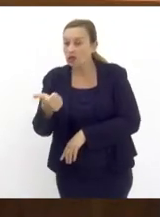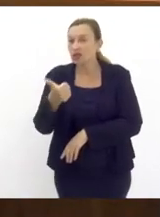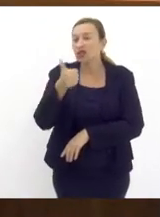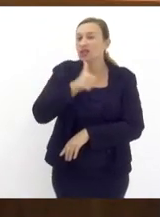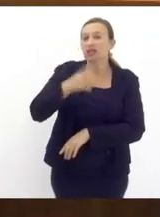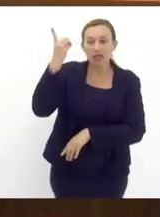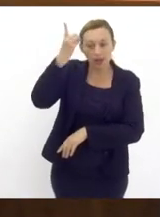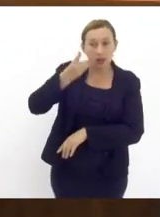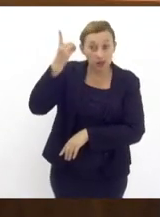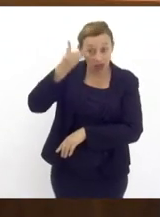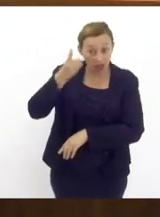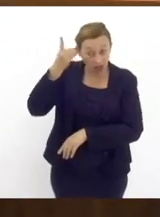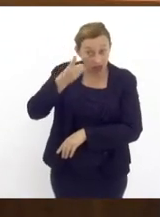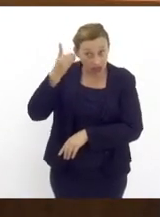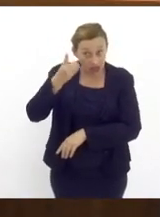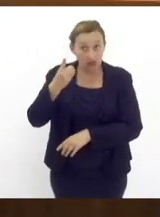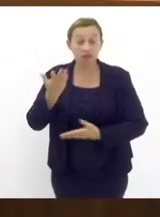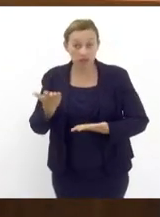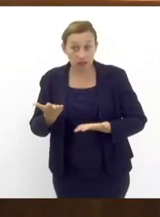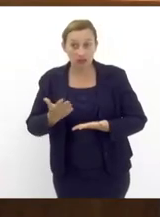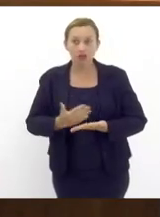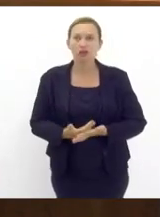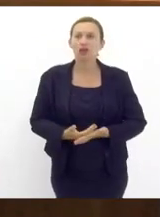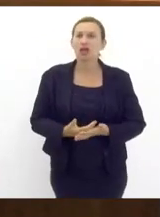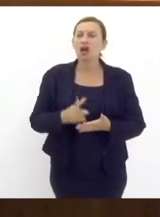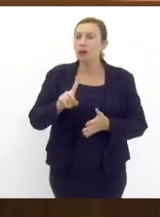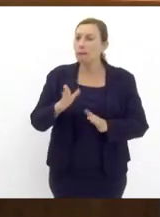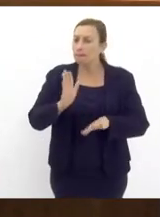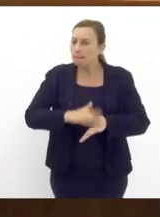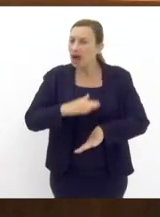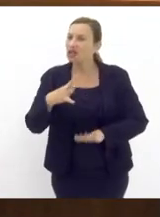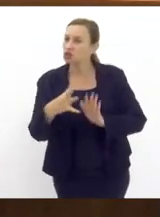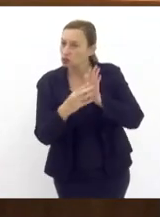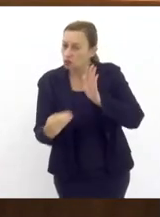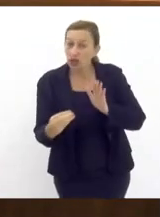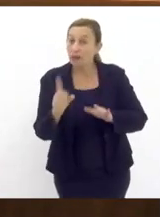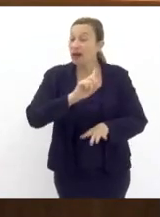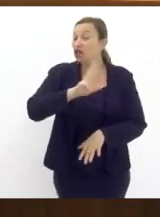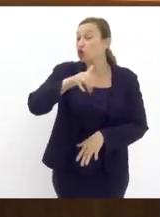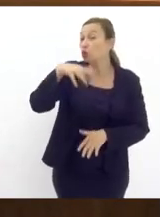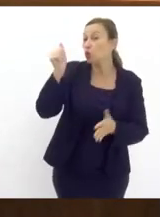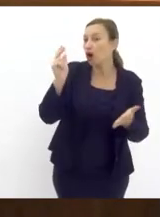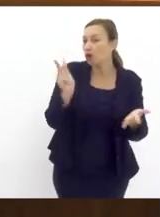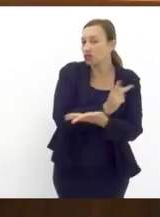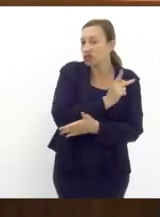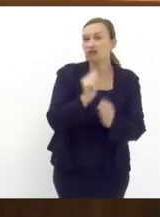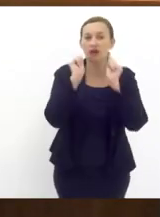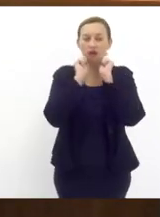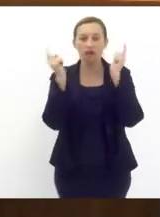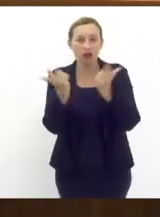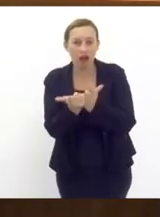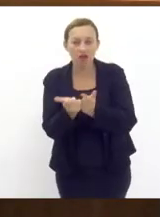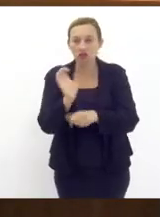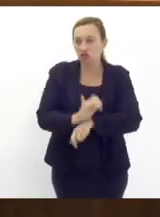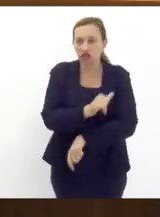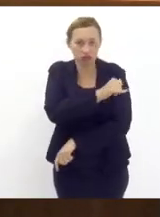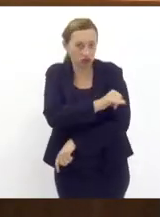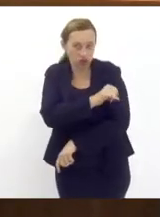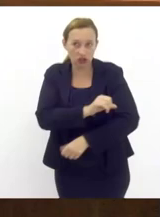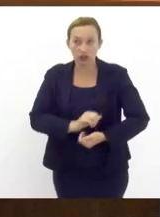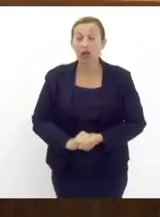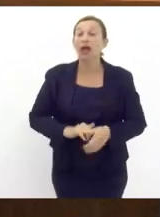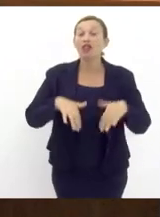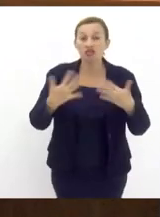entendeu E que sirva mais esse caso de exemplo para que nunca aconteça isso na Assembleia Legislativa do Estado do Rio de Janeiro